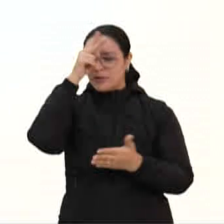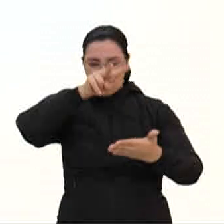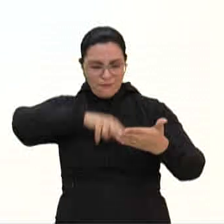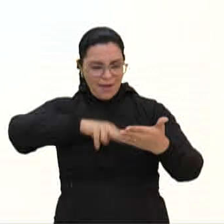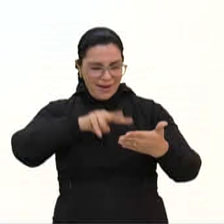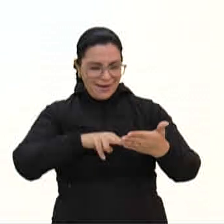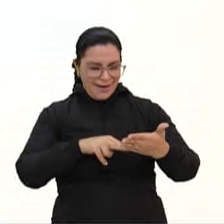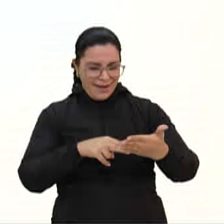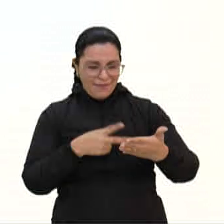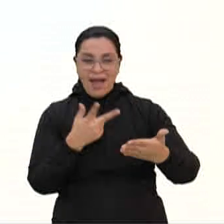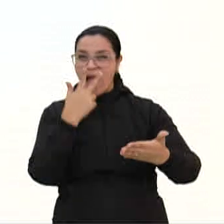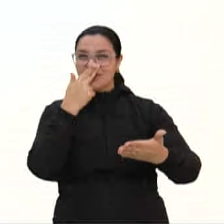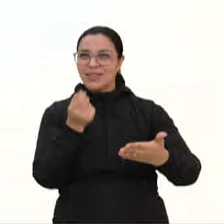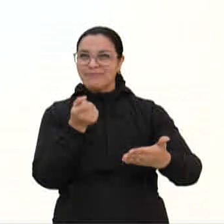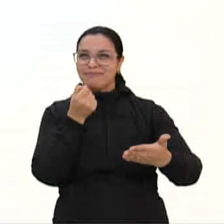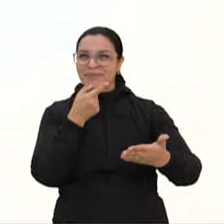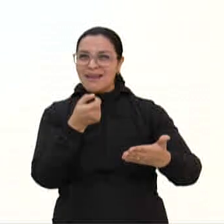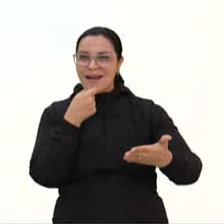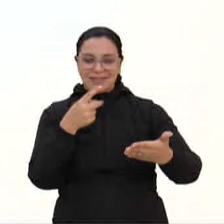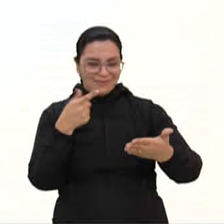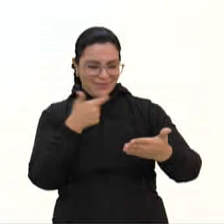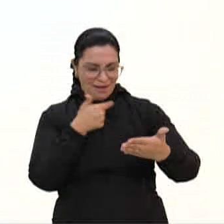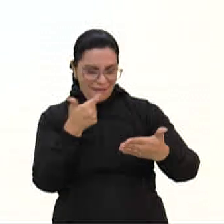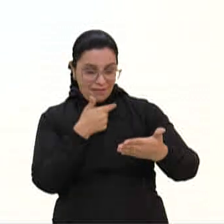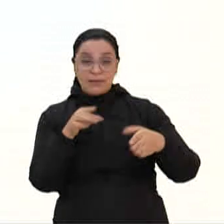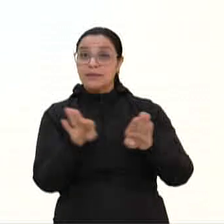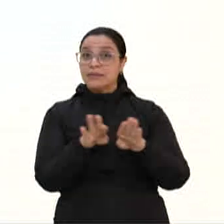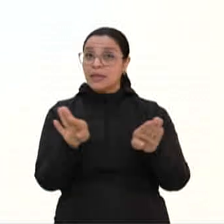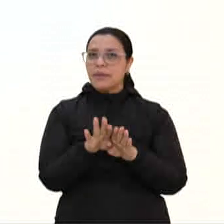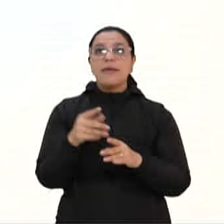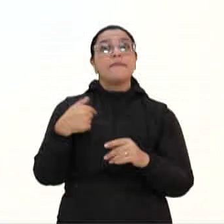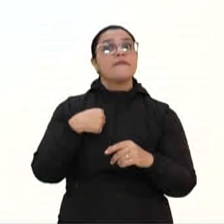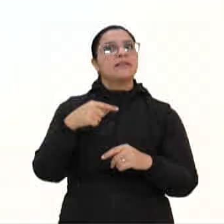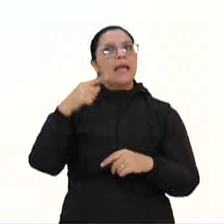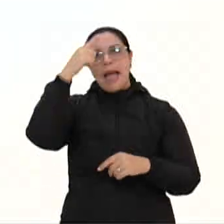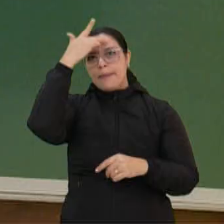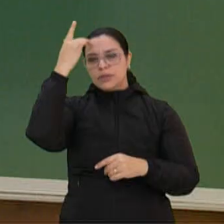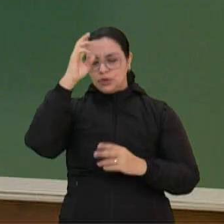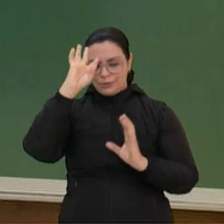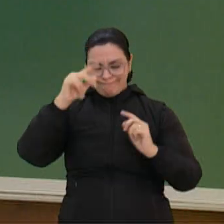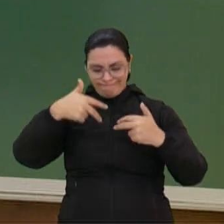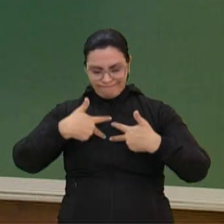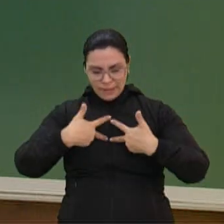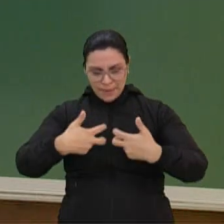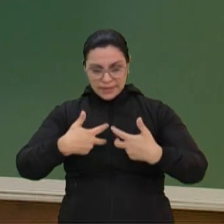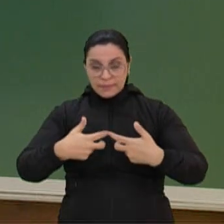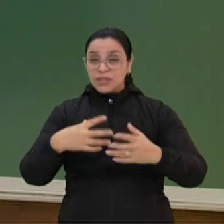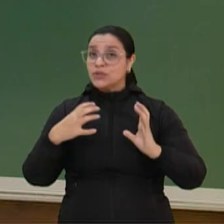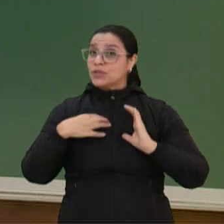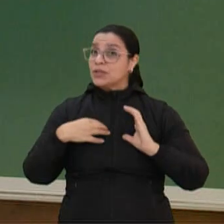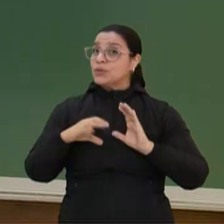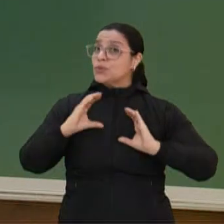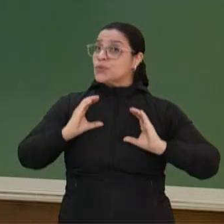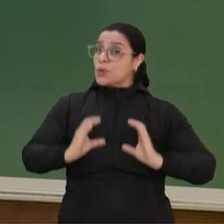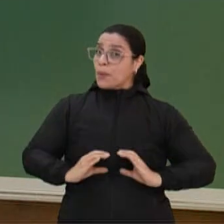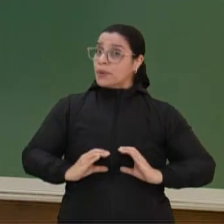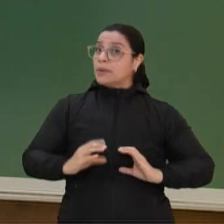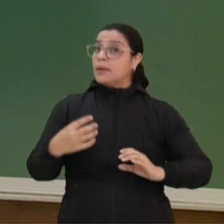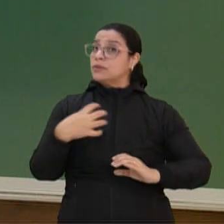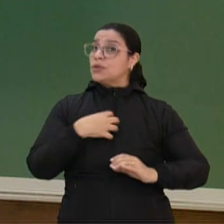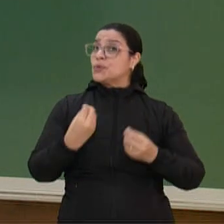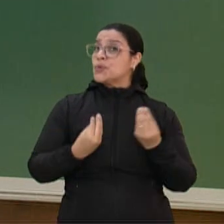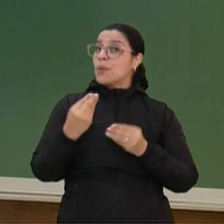o leitor e também fazê-lo refletir sobre alguns